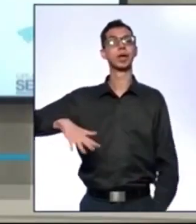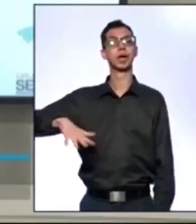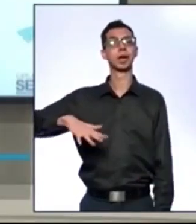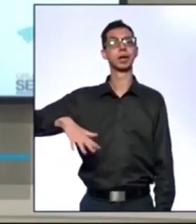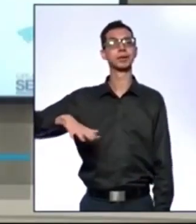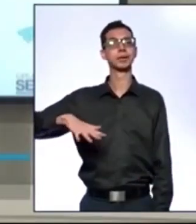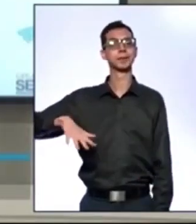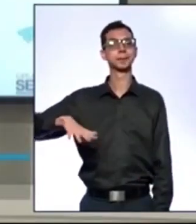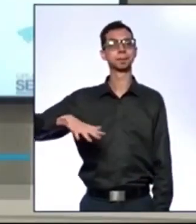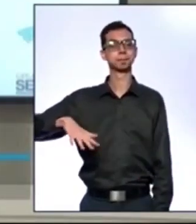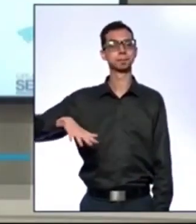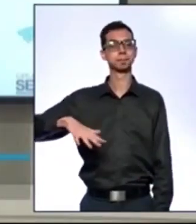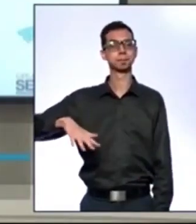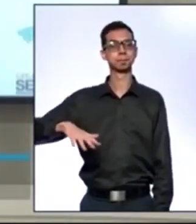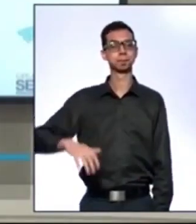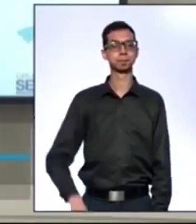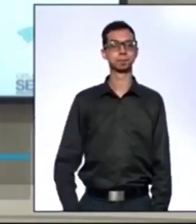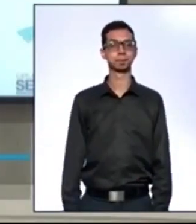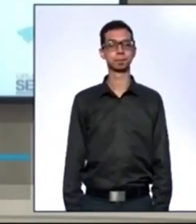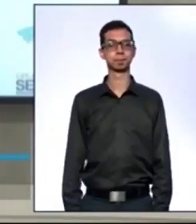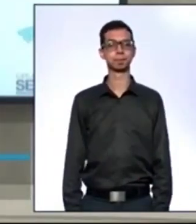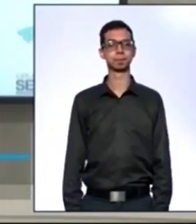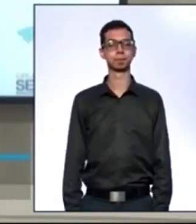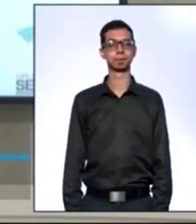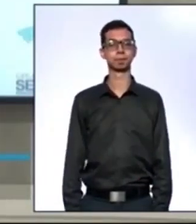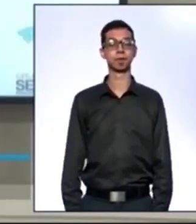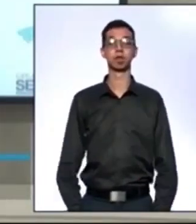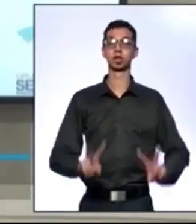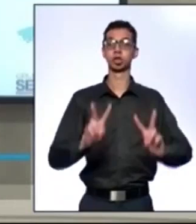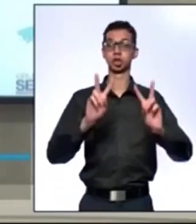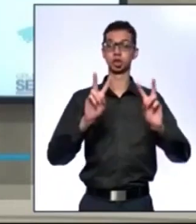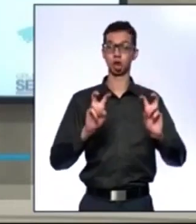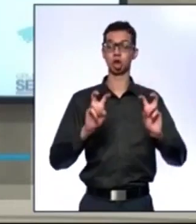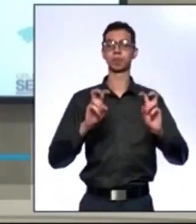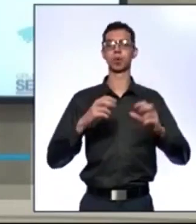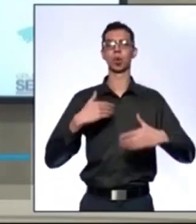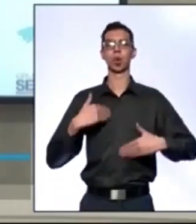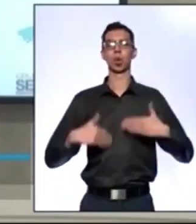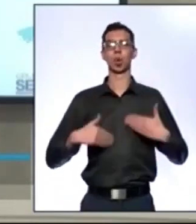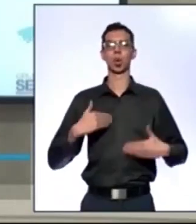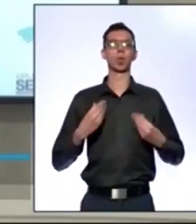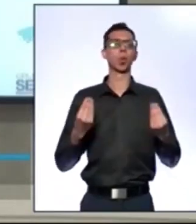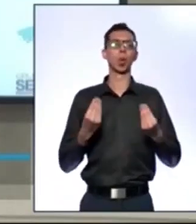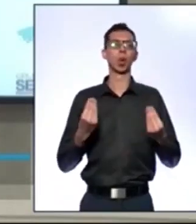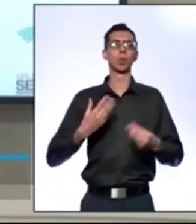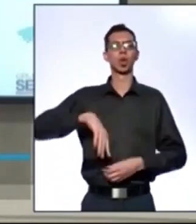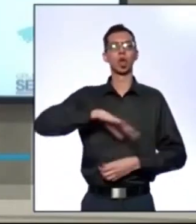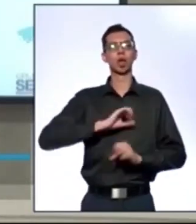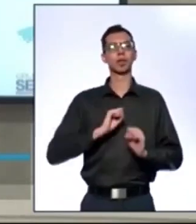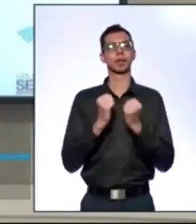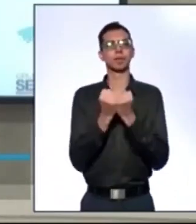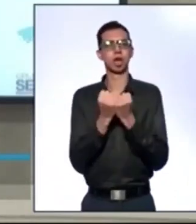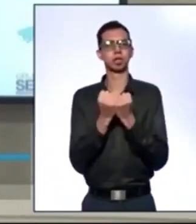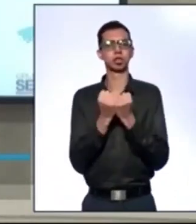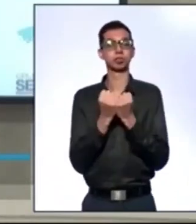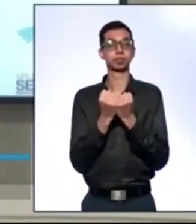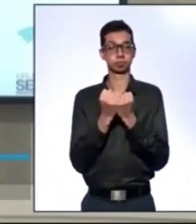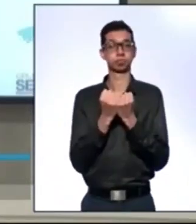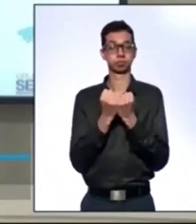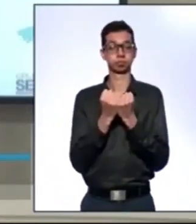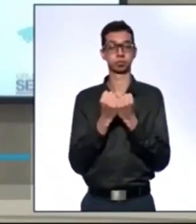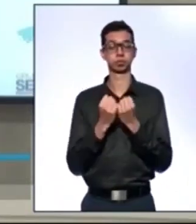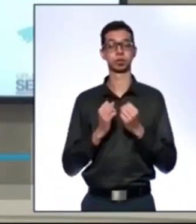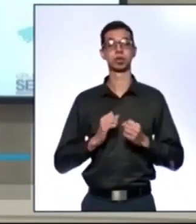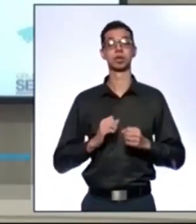a 14, que trata da parte de defesa do corpo, de como a gente se defende, né, usando o sistema imunológico e como a gente